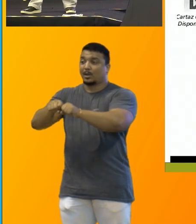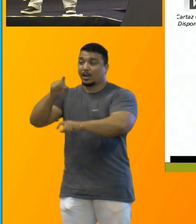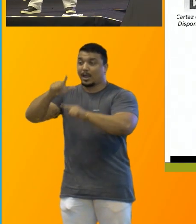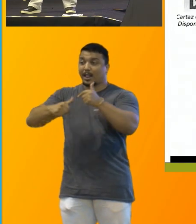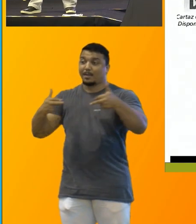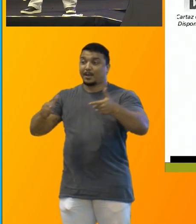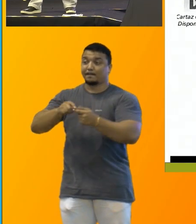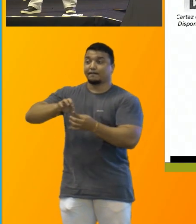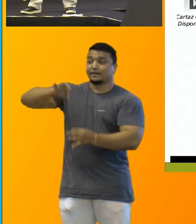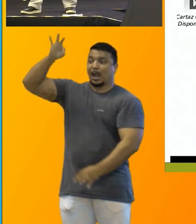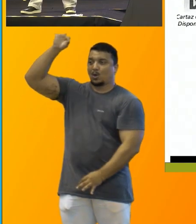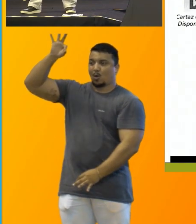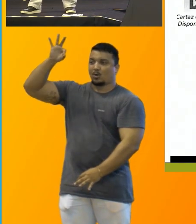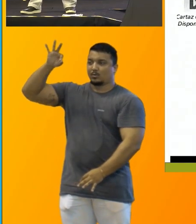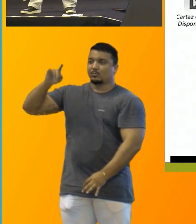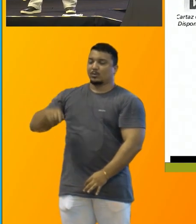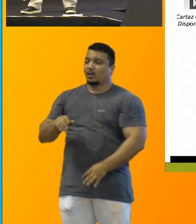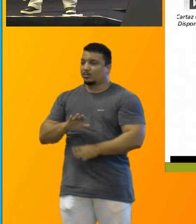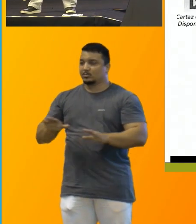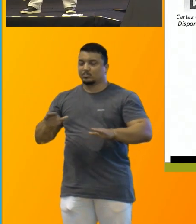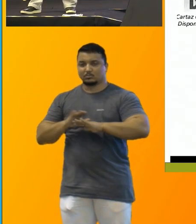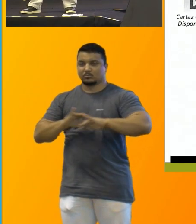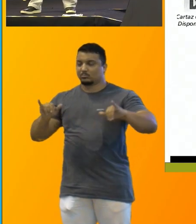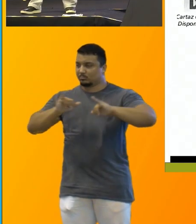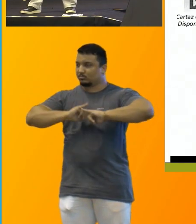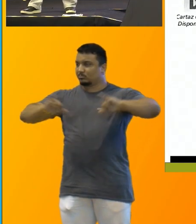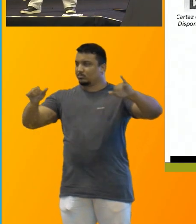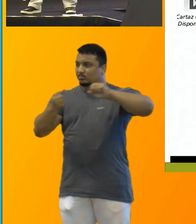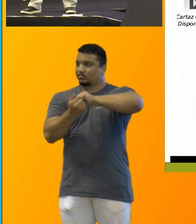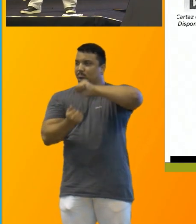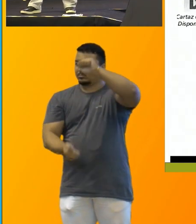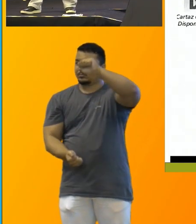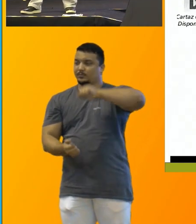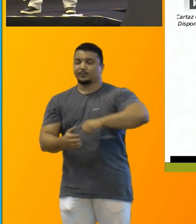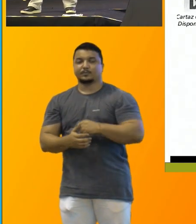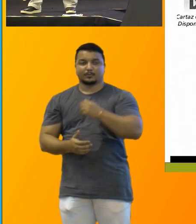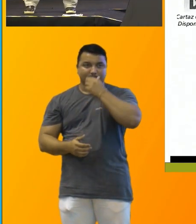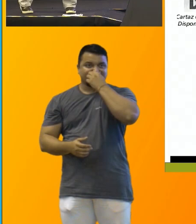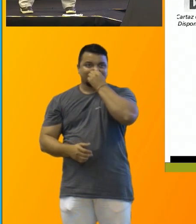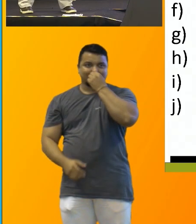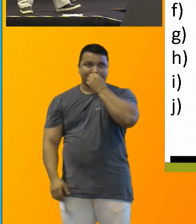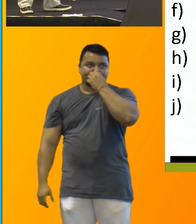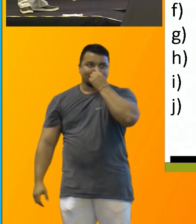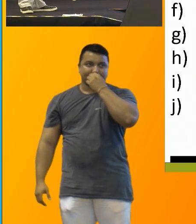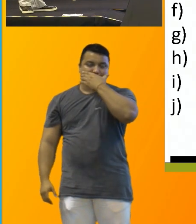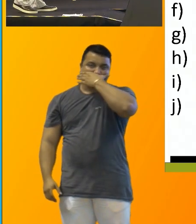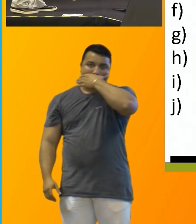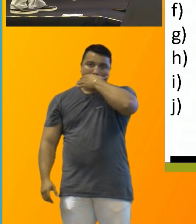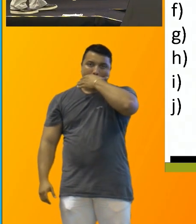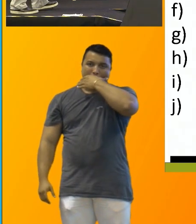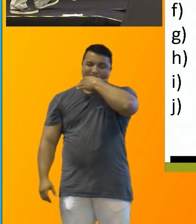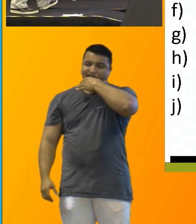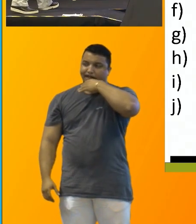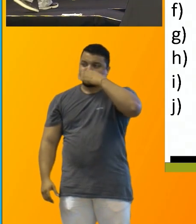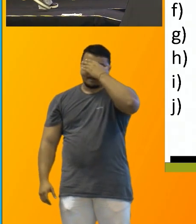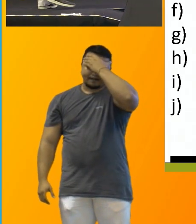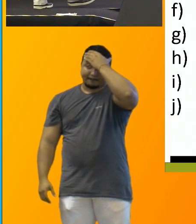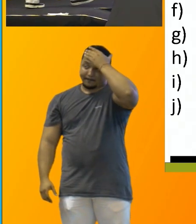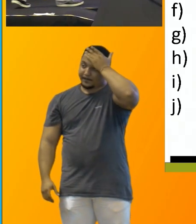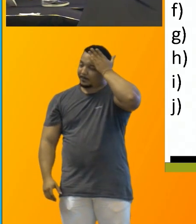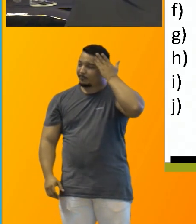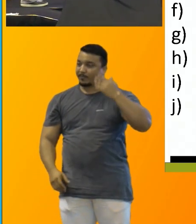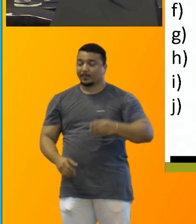elemento maior do que ele. Essa era a mensagem do cartaz. Beleza? Vem a Constituição